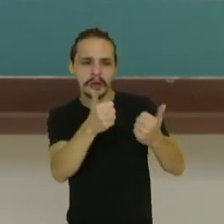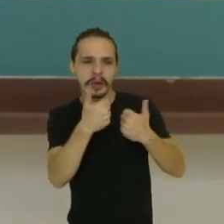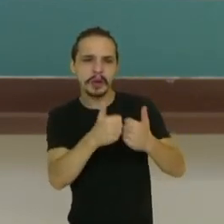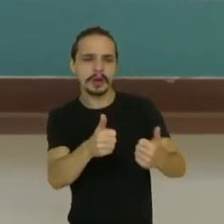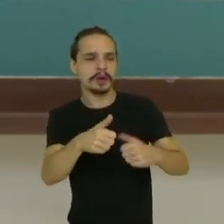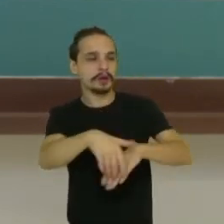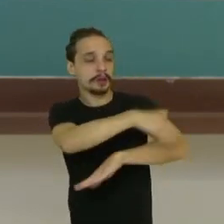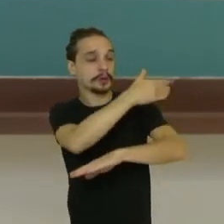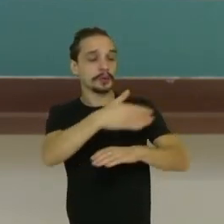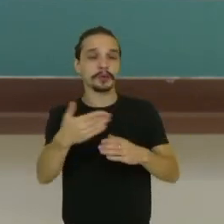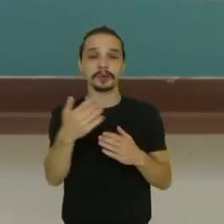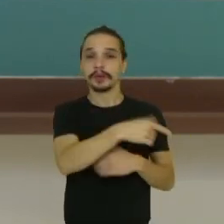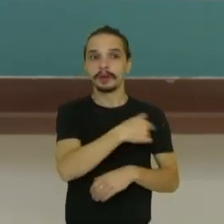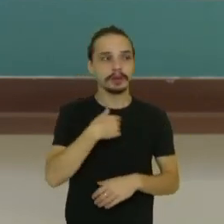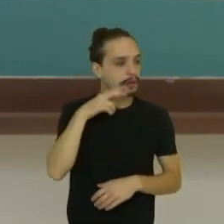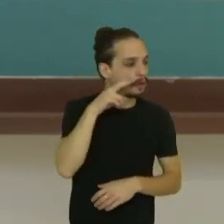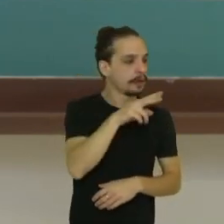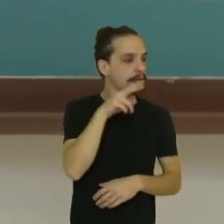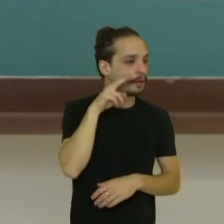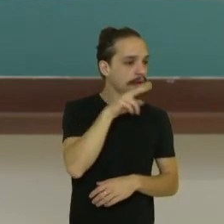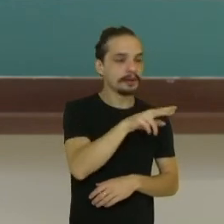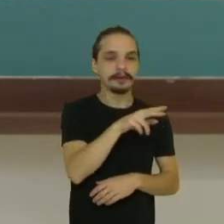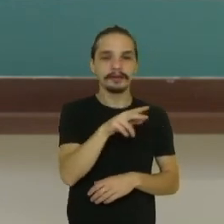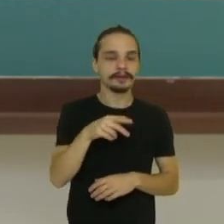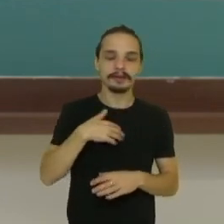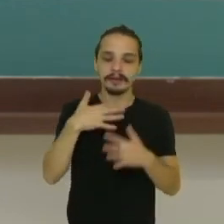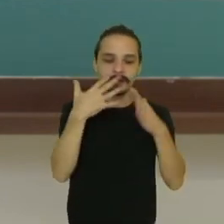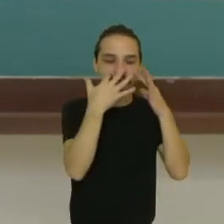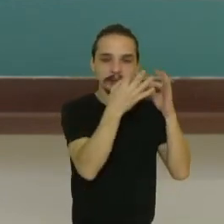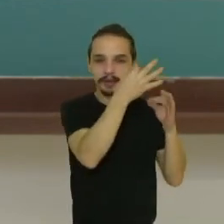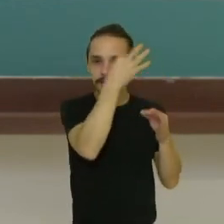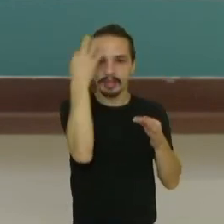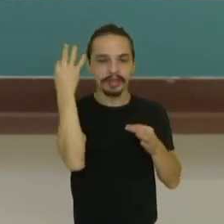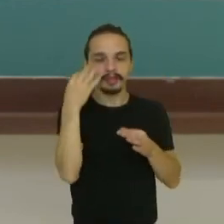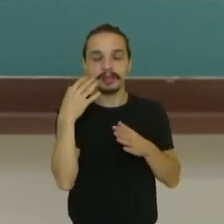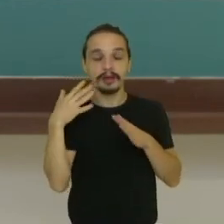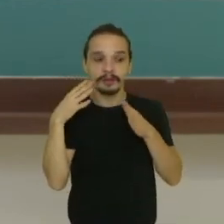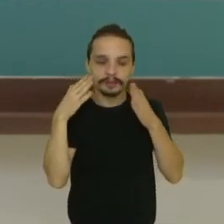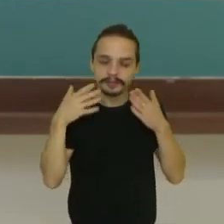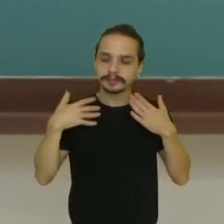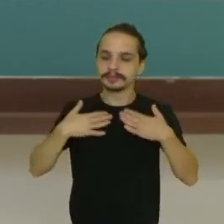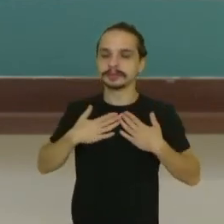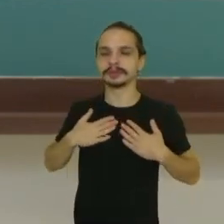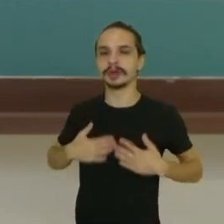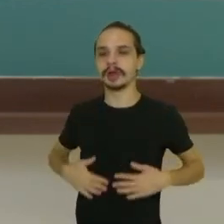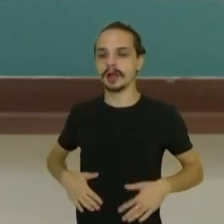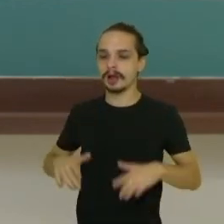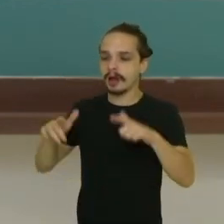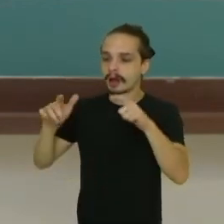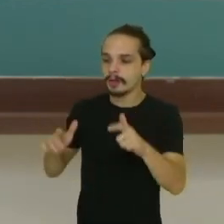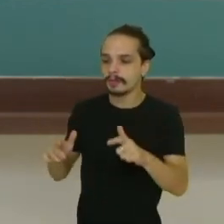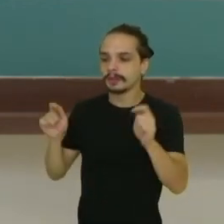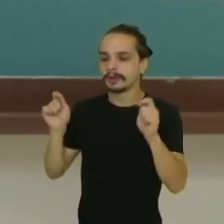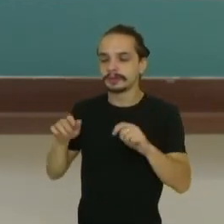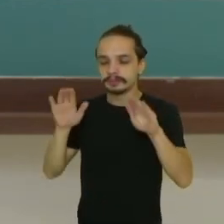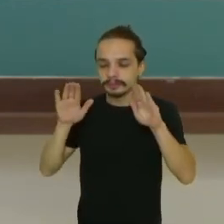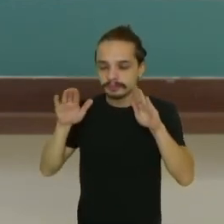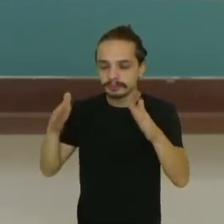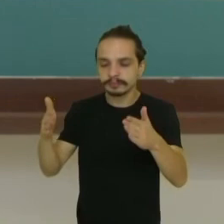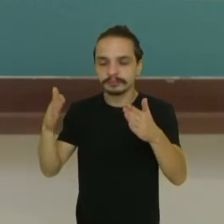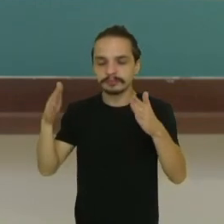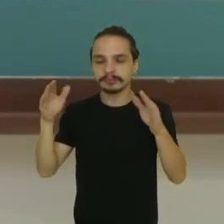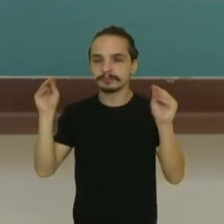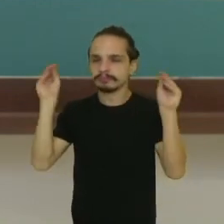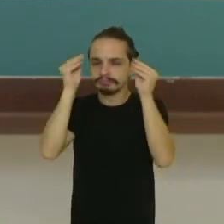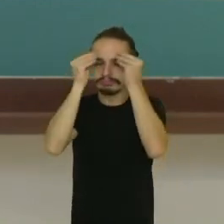pessoa eu tô tempo todo olhando nem me distraindo Então eu preciso de um ambiente mais calmo mais tranquilo onde eu possa